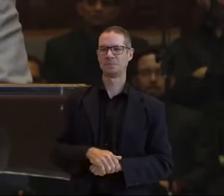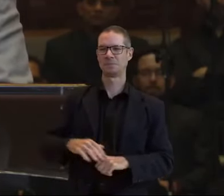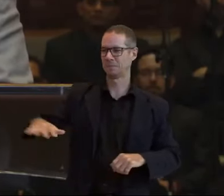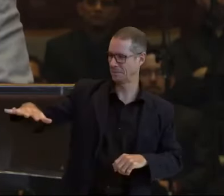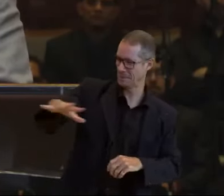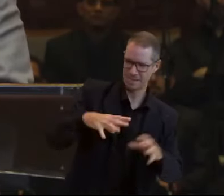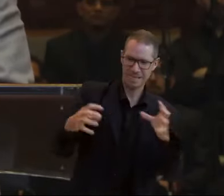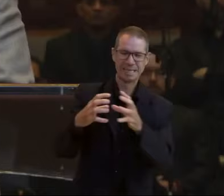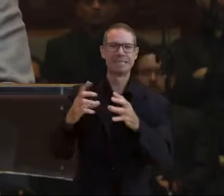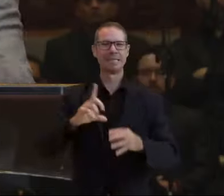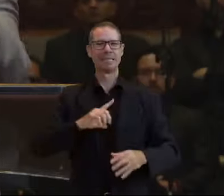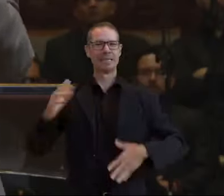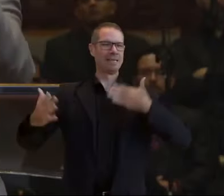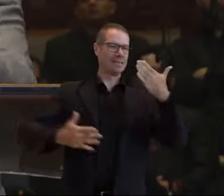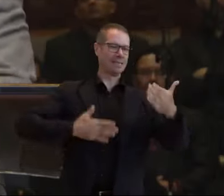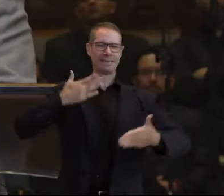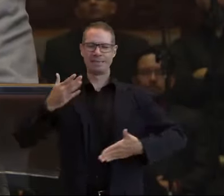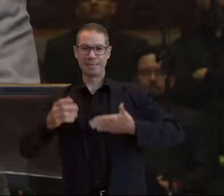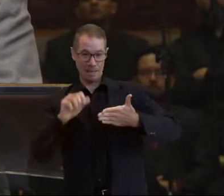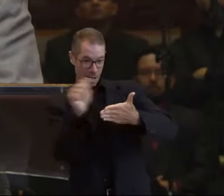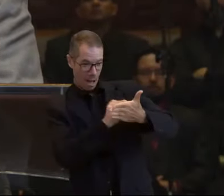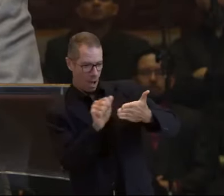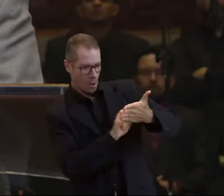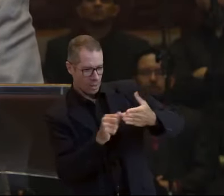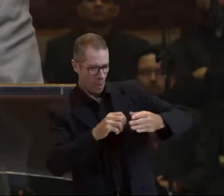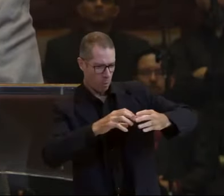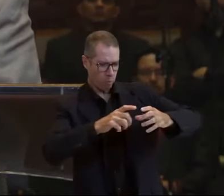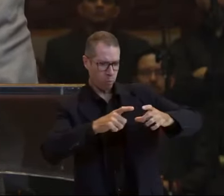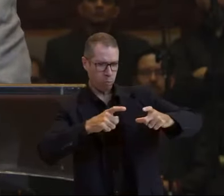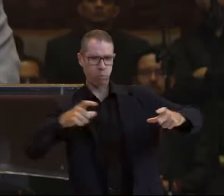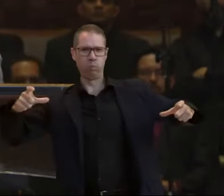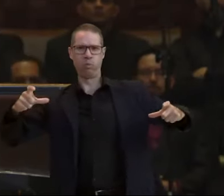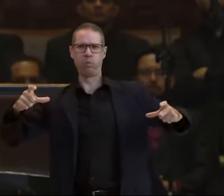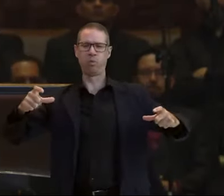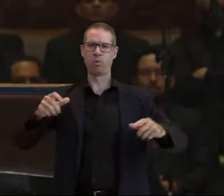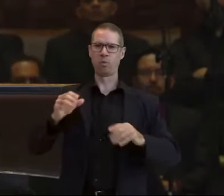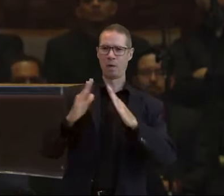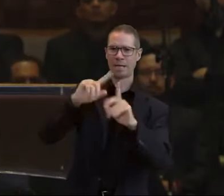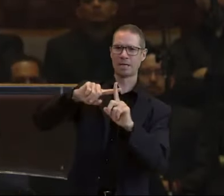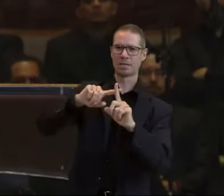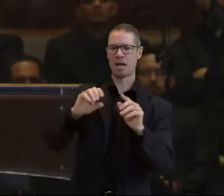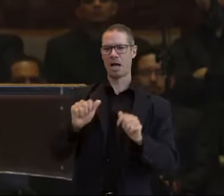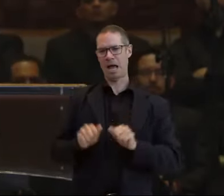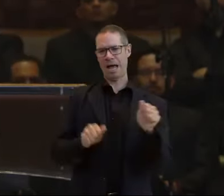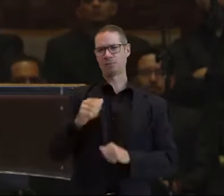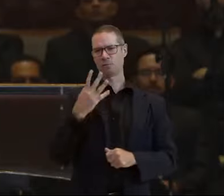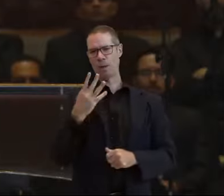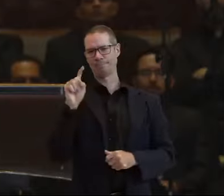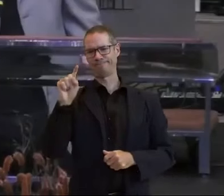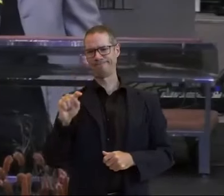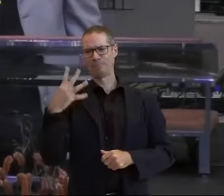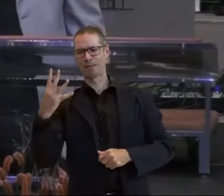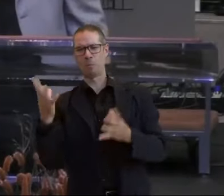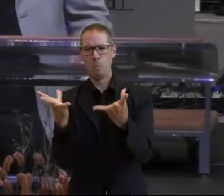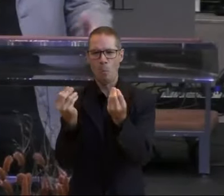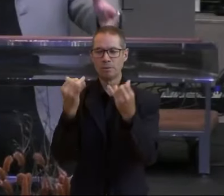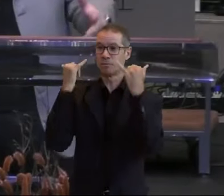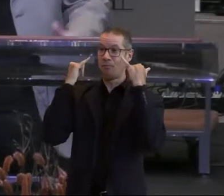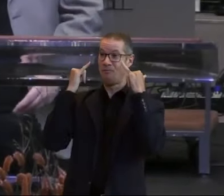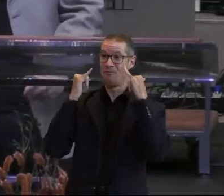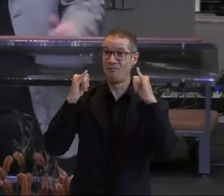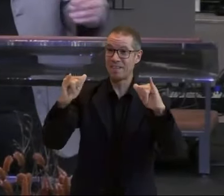eles têm a alegria de descrever o crescimento dessa igreja. E Atos 4:4 diz assim: porém muitos dos que ouviram a